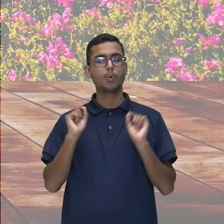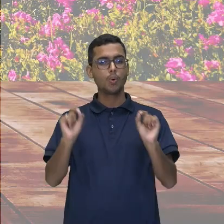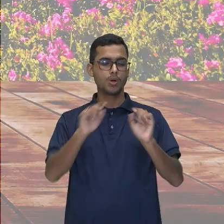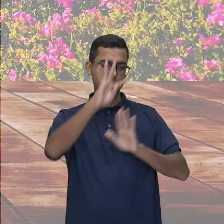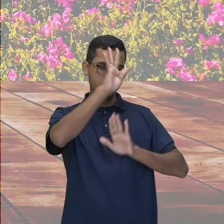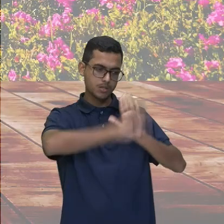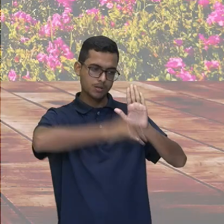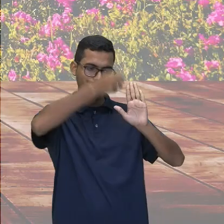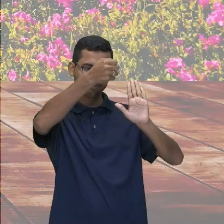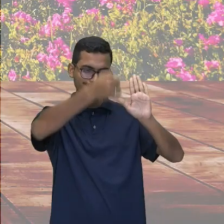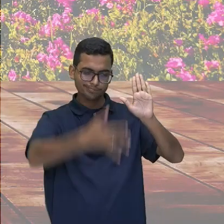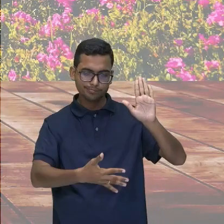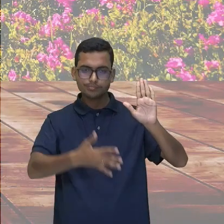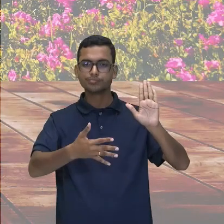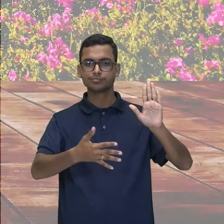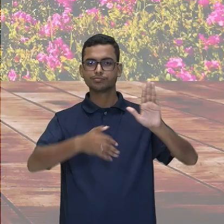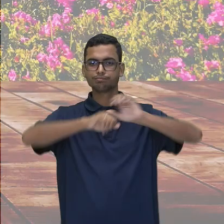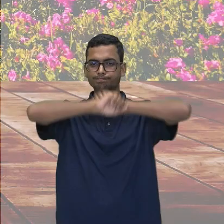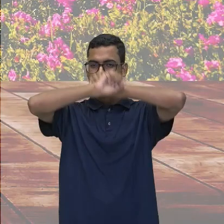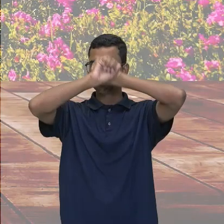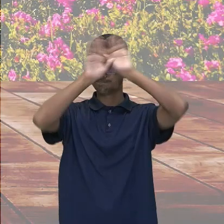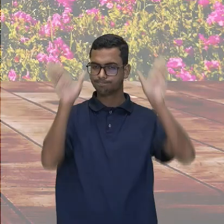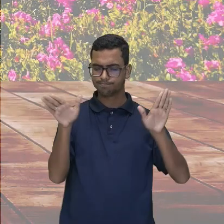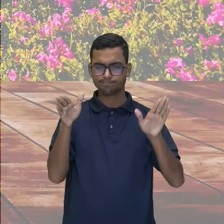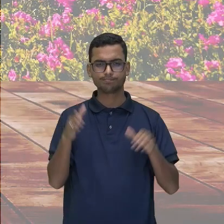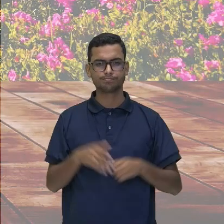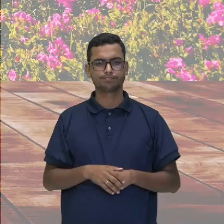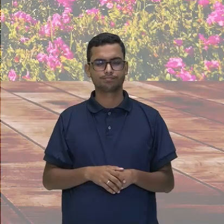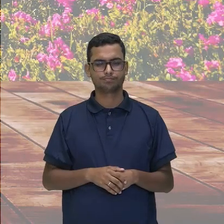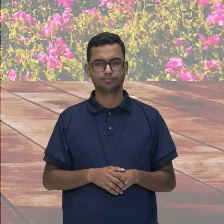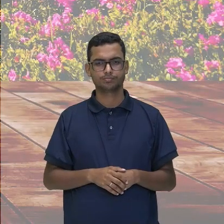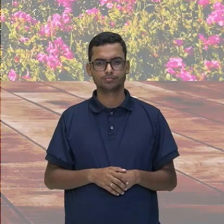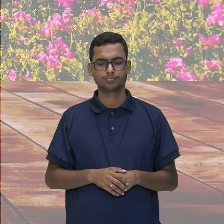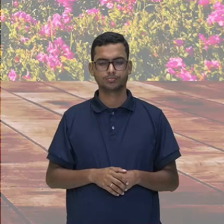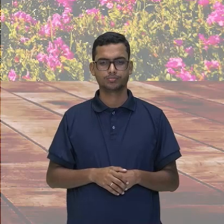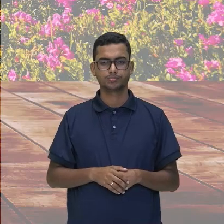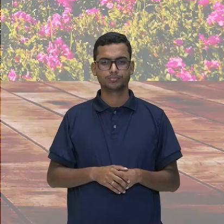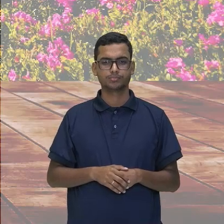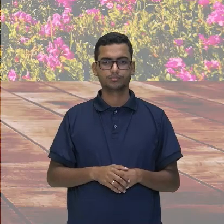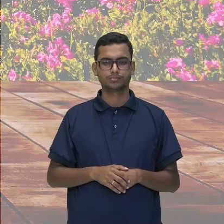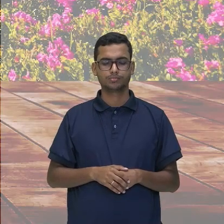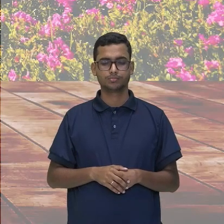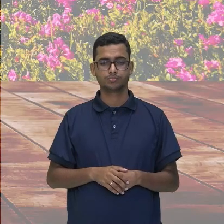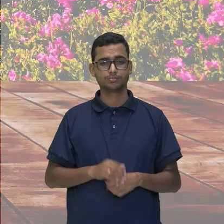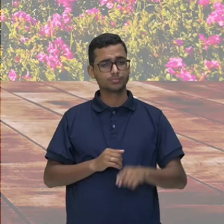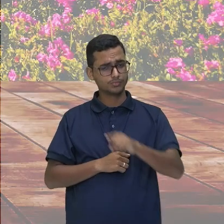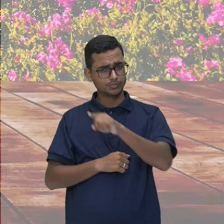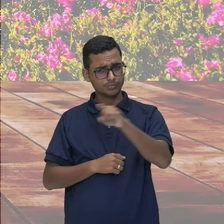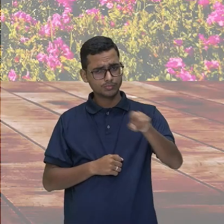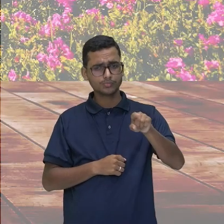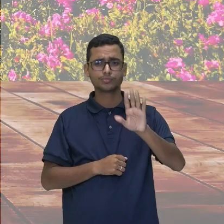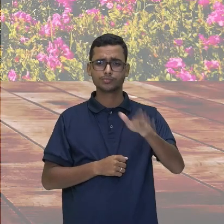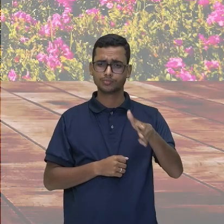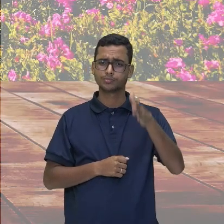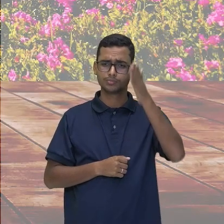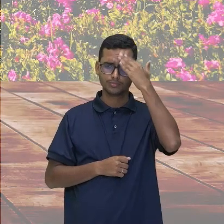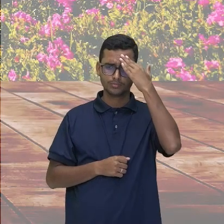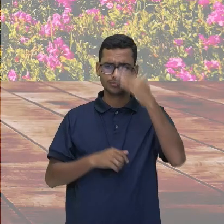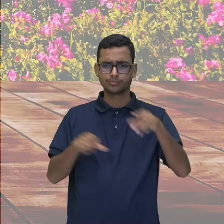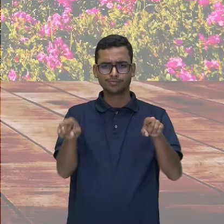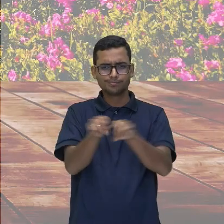está falando, certo? Bom, agora que vocês já viram, já conhecem o que é o skimming, para